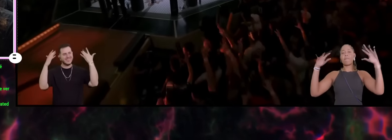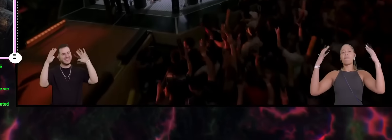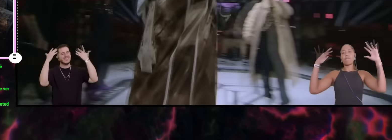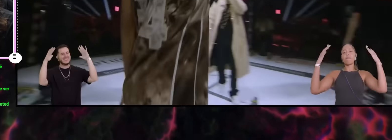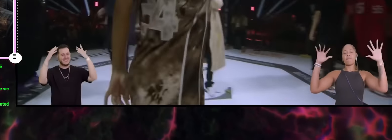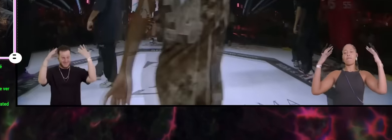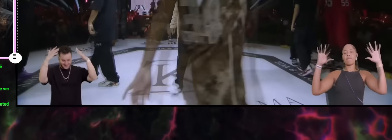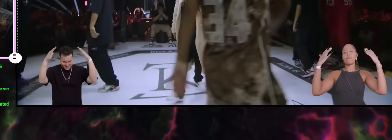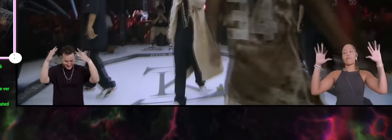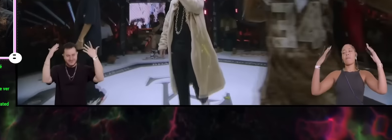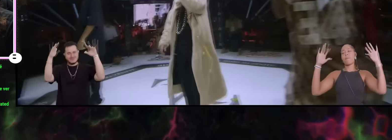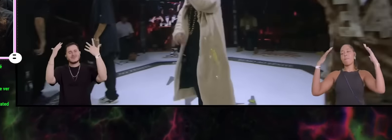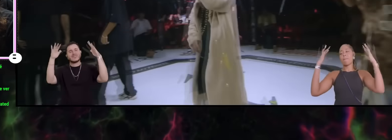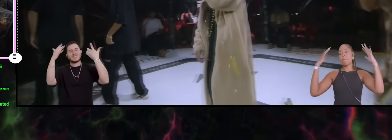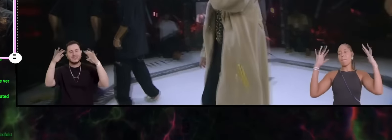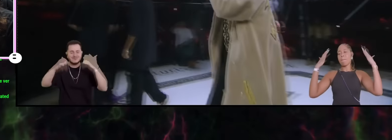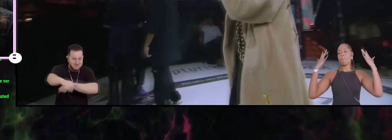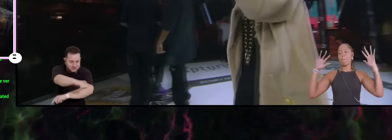Nossa.